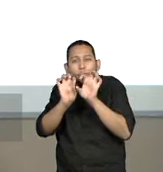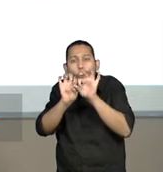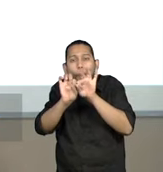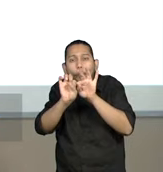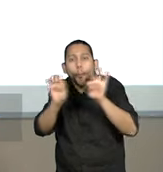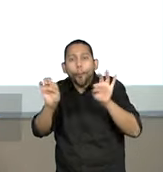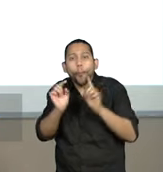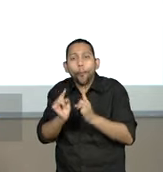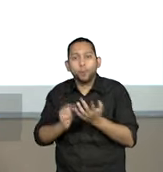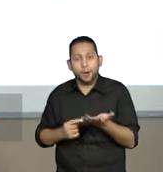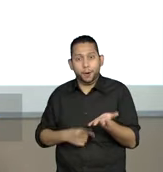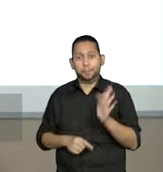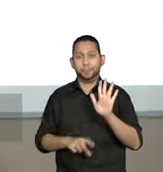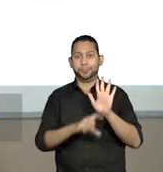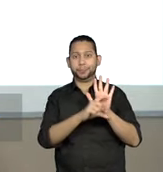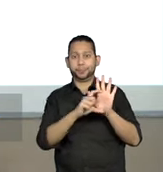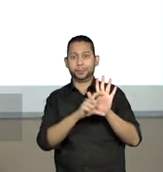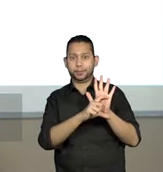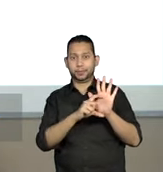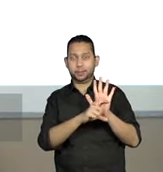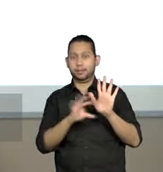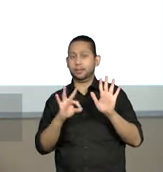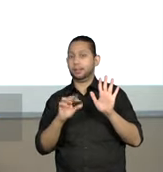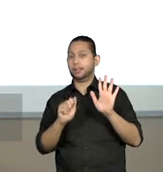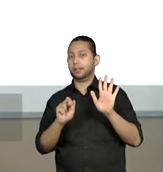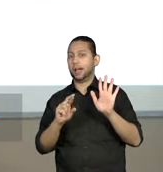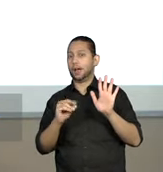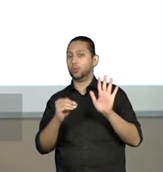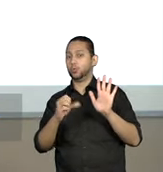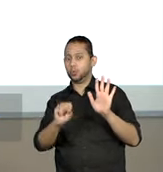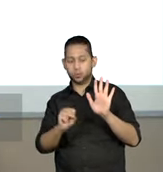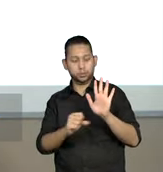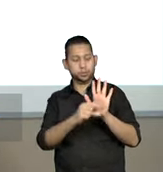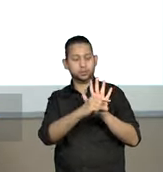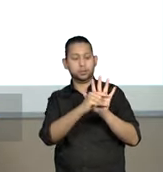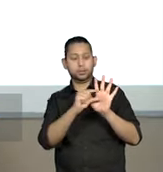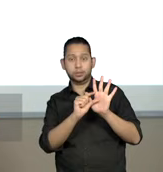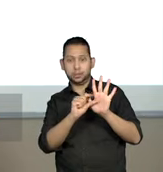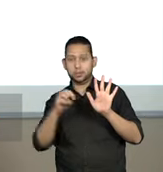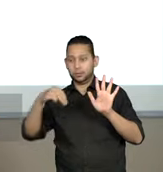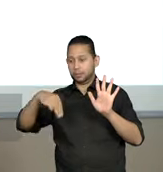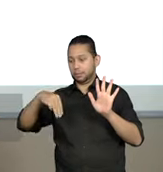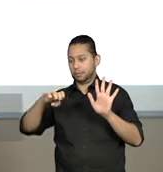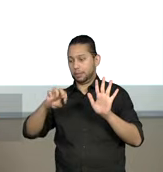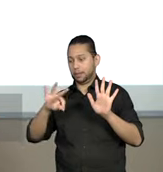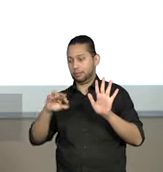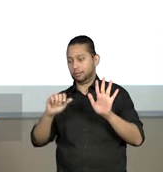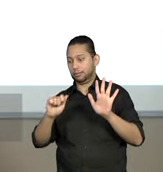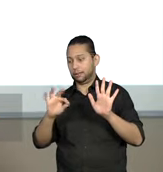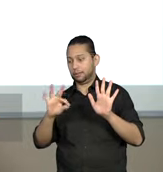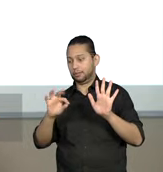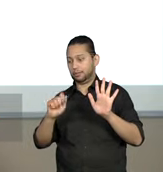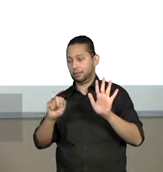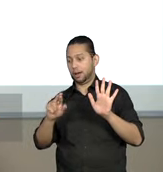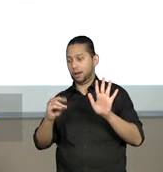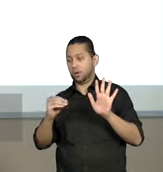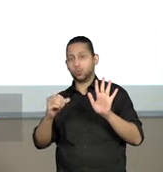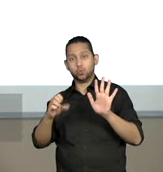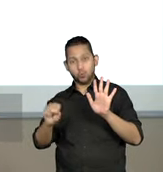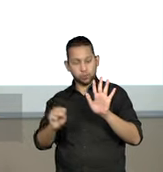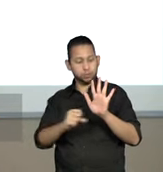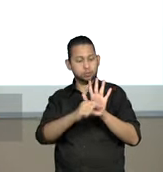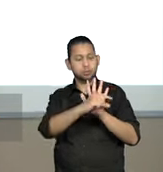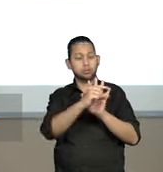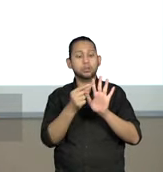Tarsos, metatarsos e falanges, tá? São esses ossinhos que permitem esse tipo